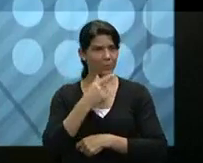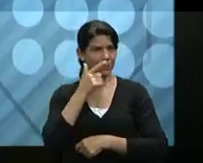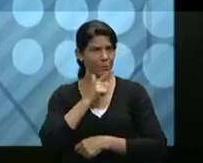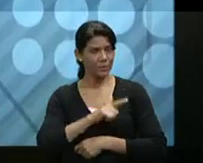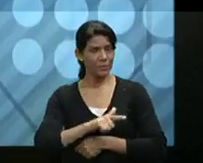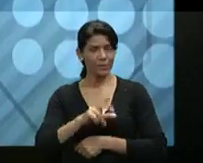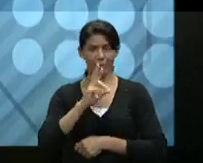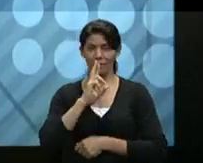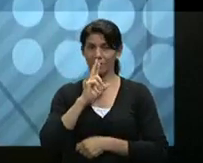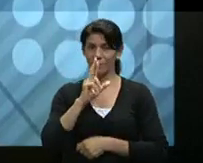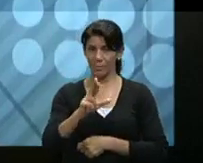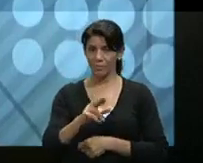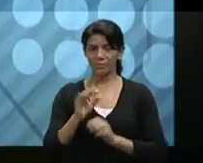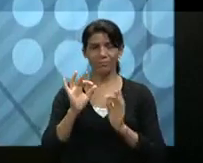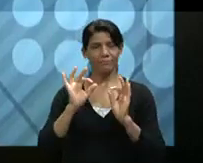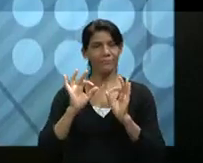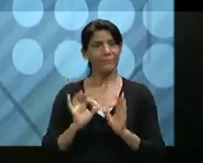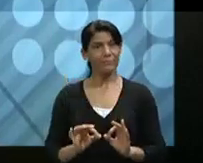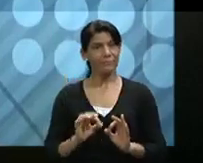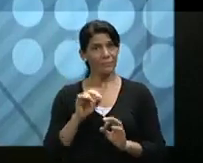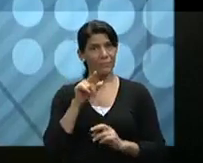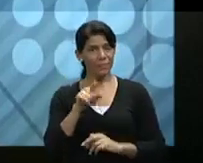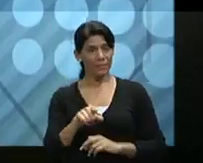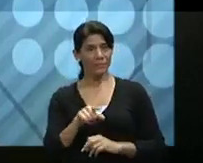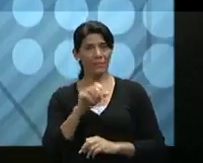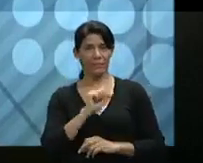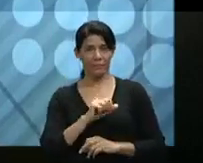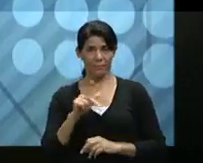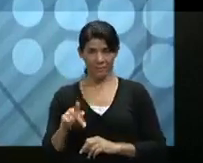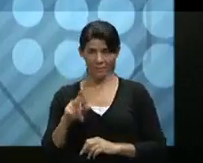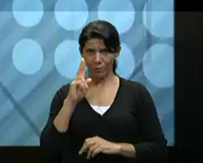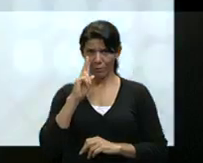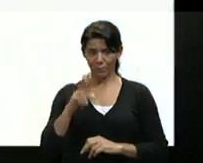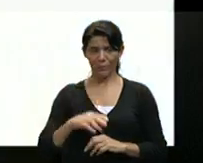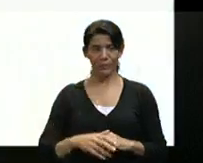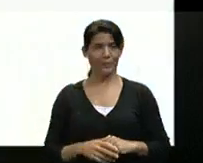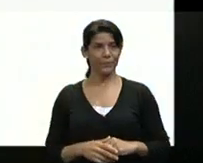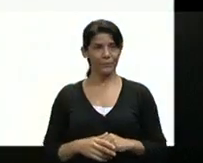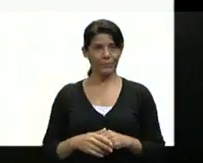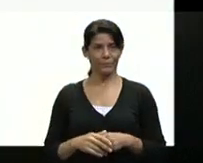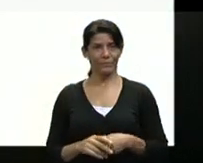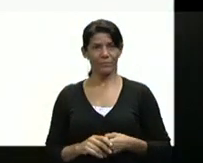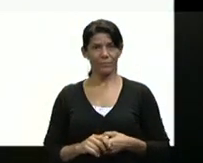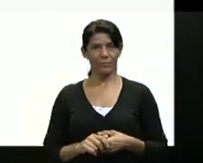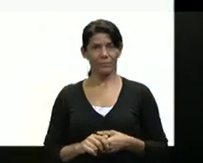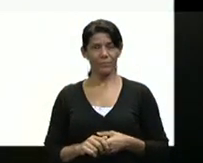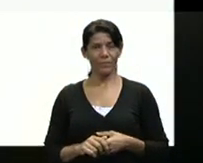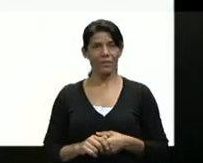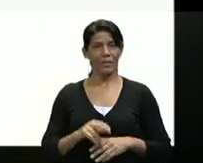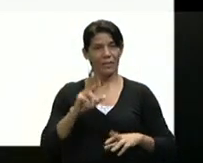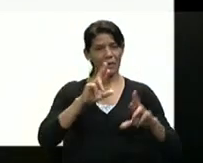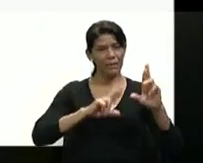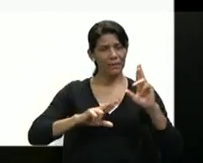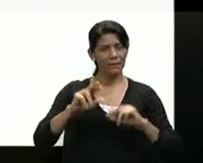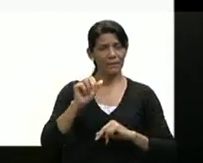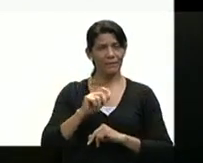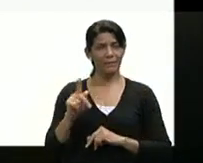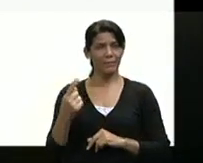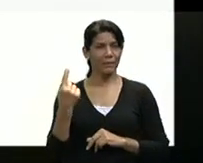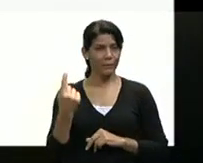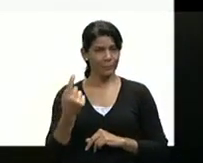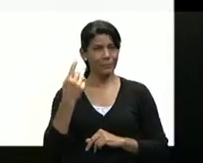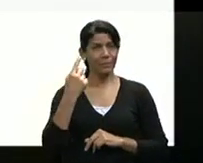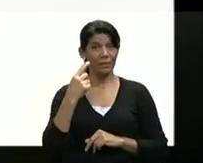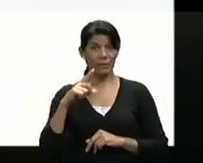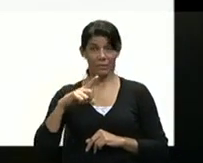à resposta ideal dessa situação problema. Então, vamos para o quadro para a gente analisar a nossa situação problema 1. Nós